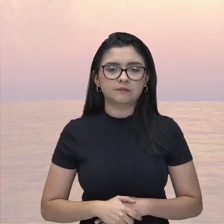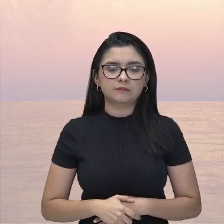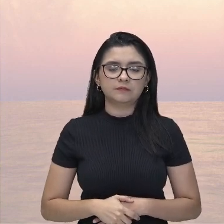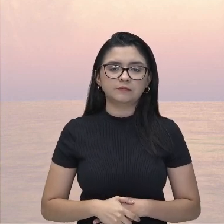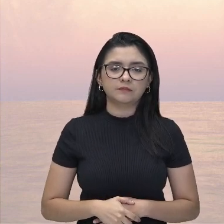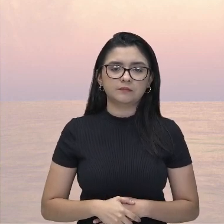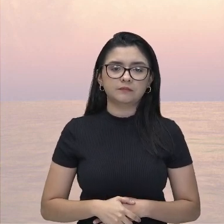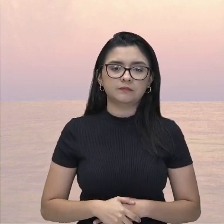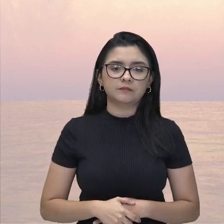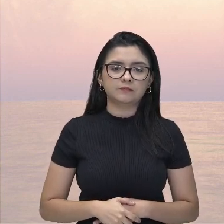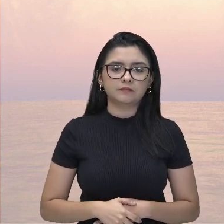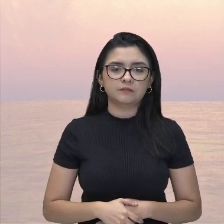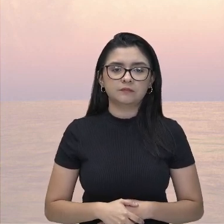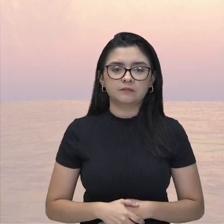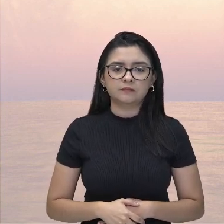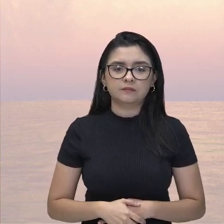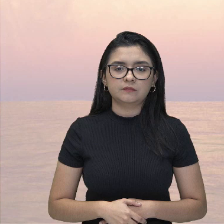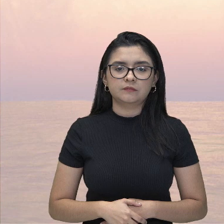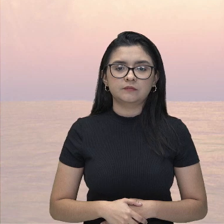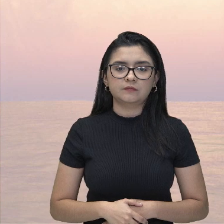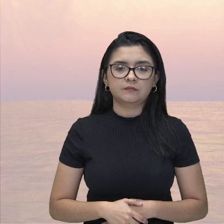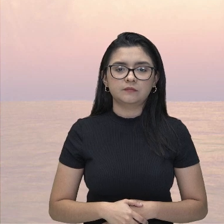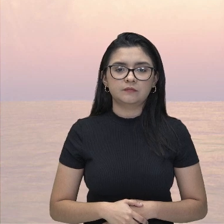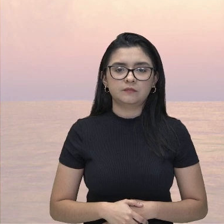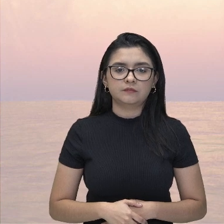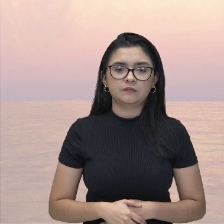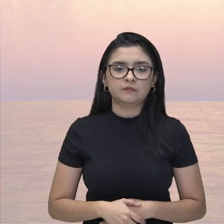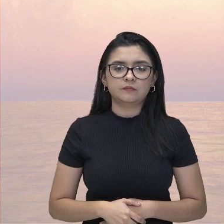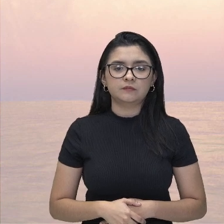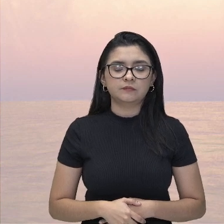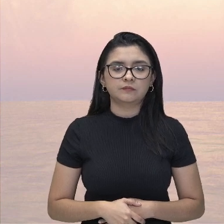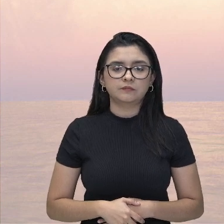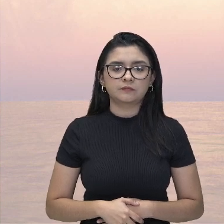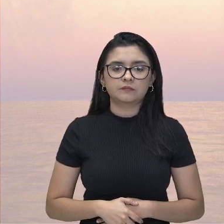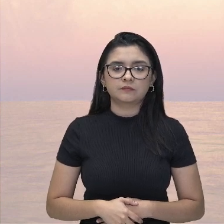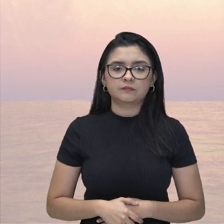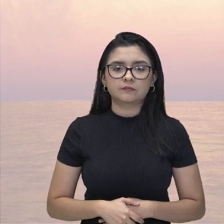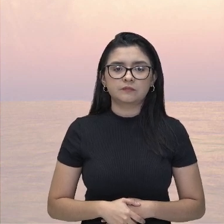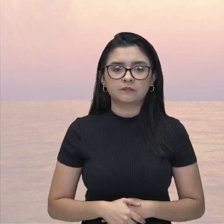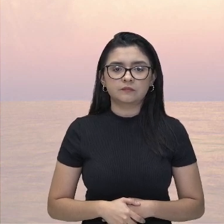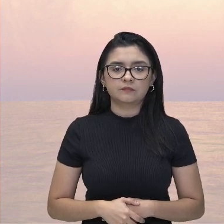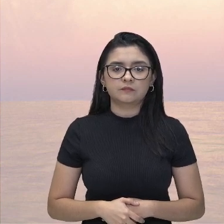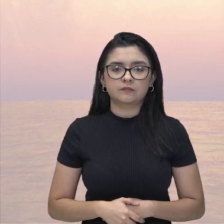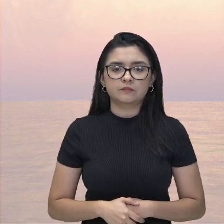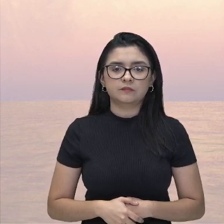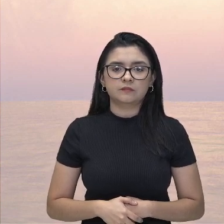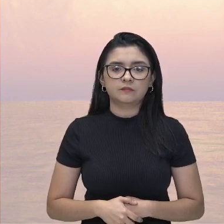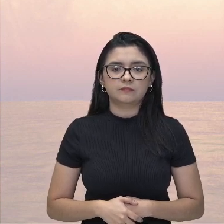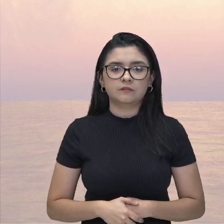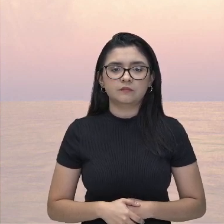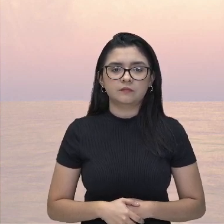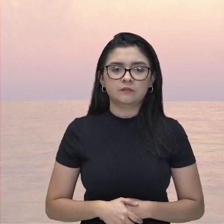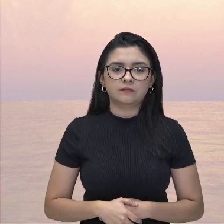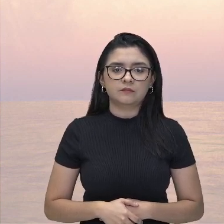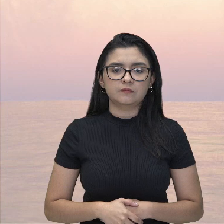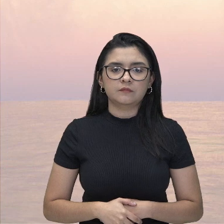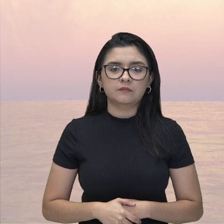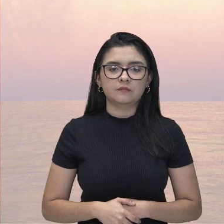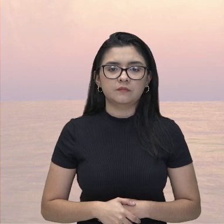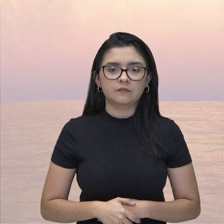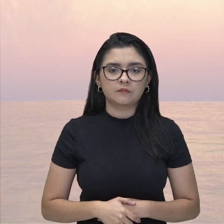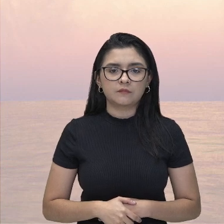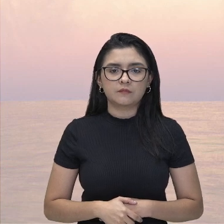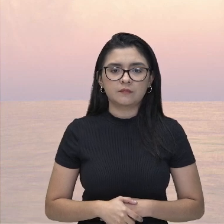já falando não vou falar agora que vies que Originalmente Sea ves